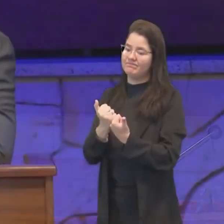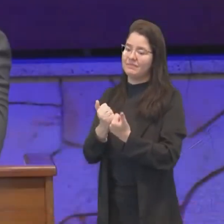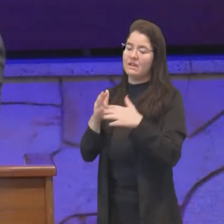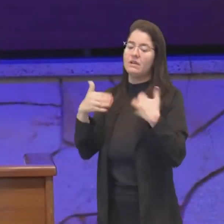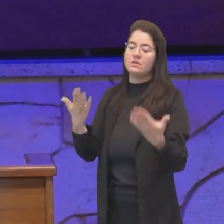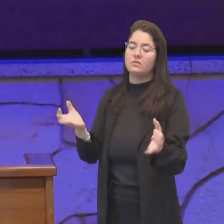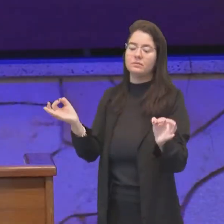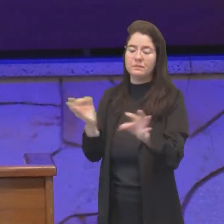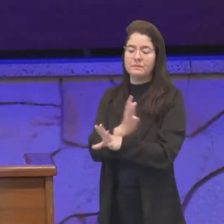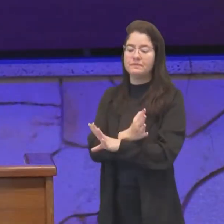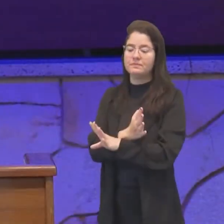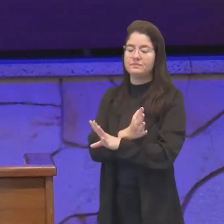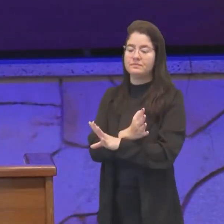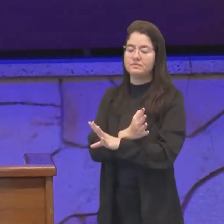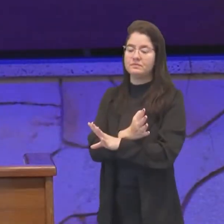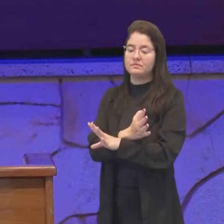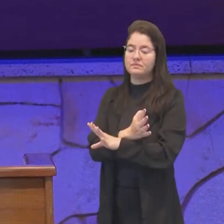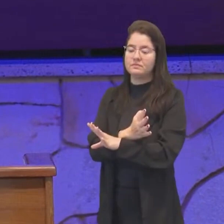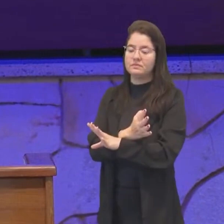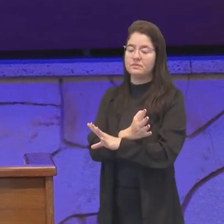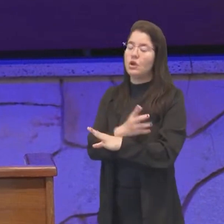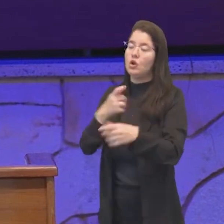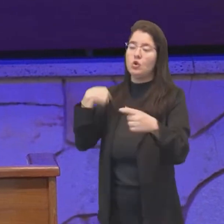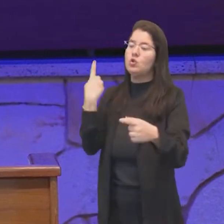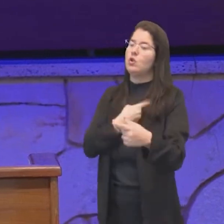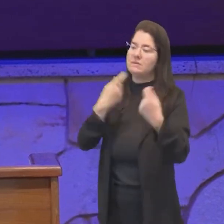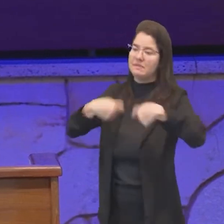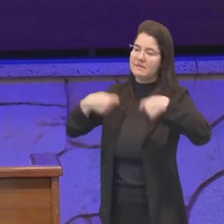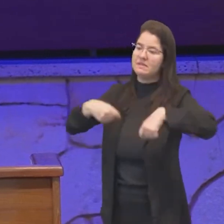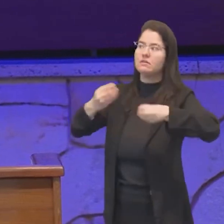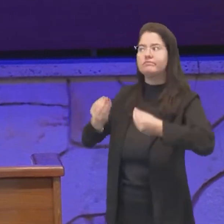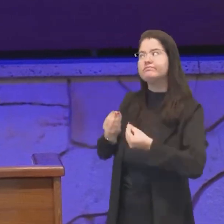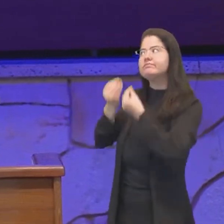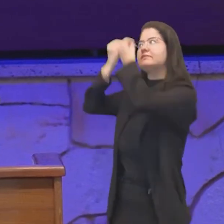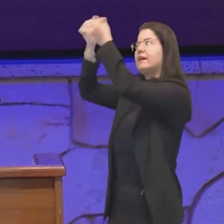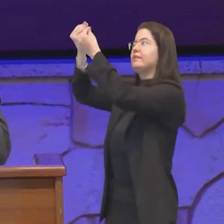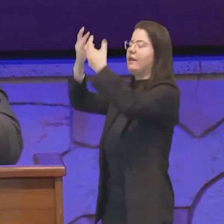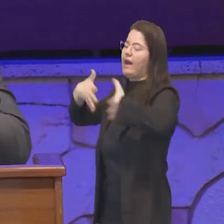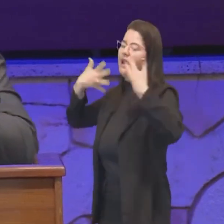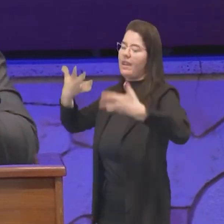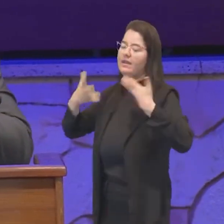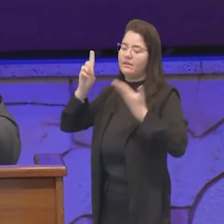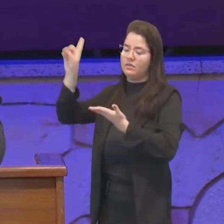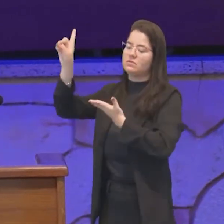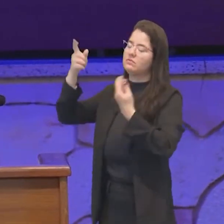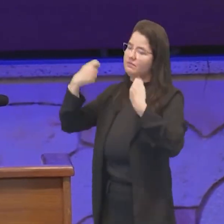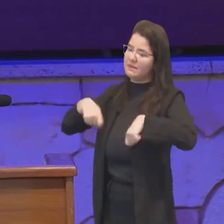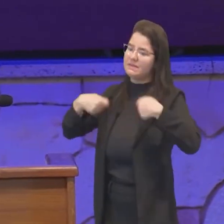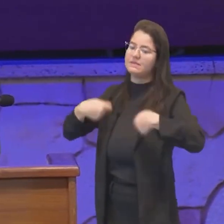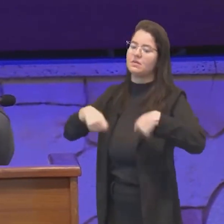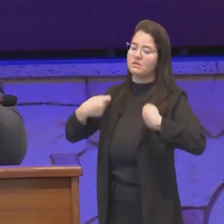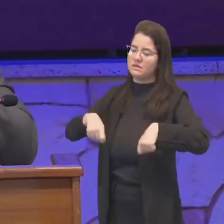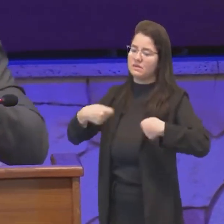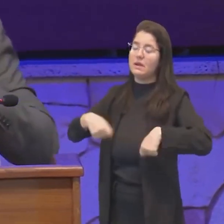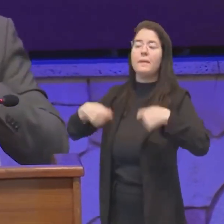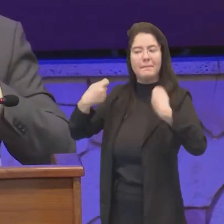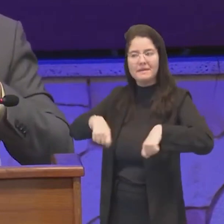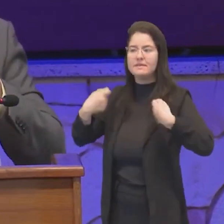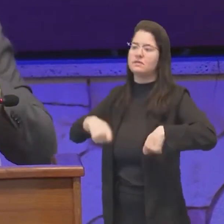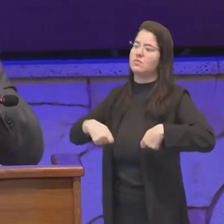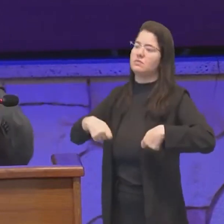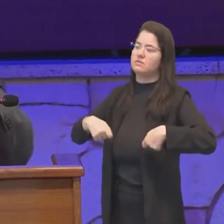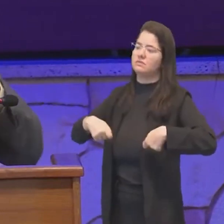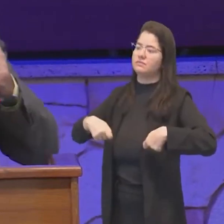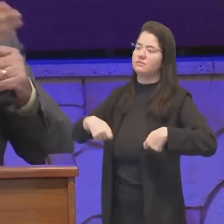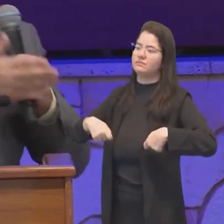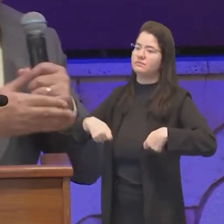nós entendemos que nós precisamos agradar a Deus, isso é fato. Todos nós entendemos que nós precisamos agradar a Deus, que